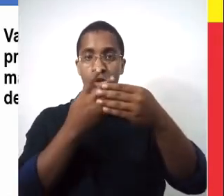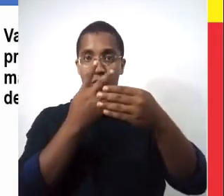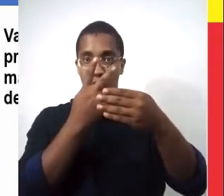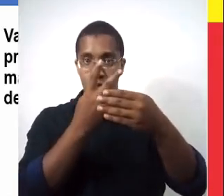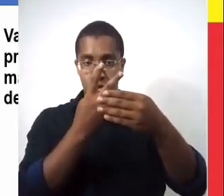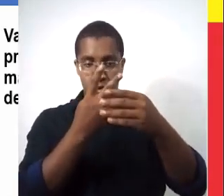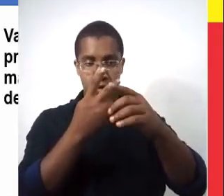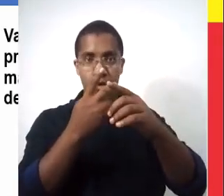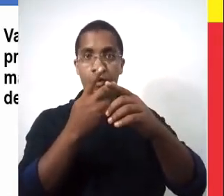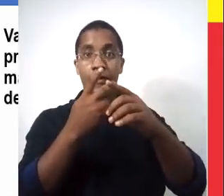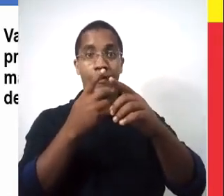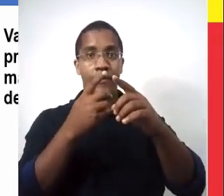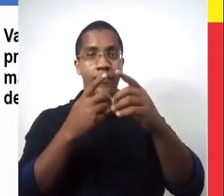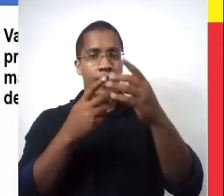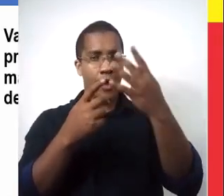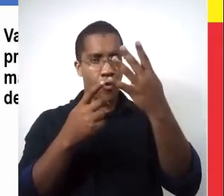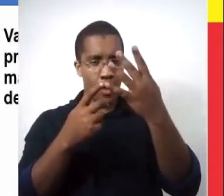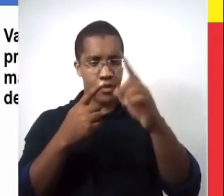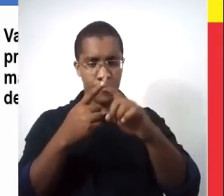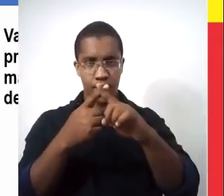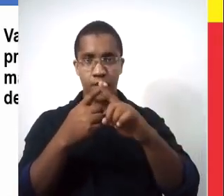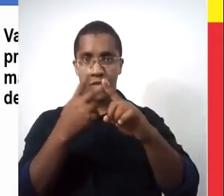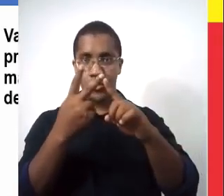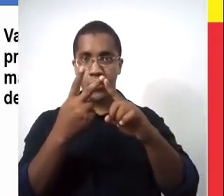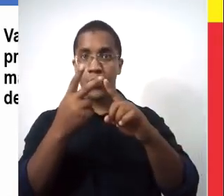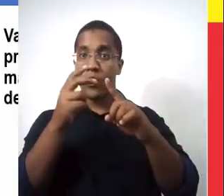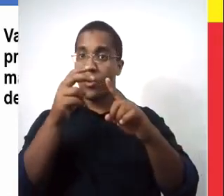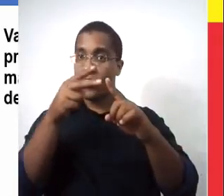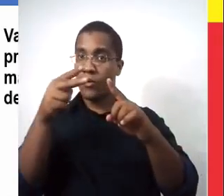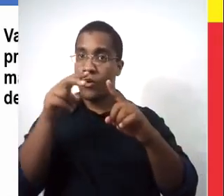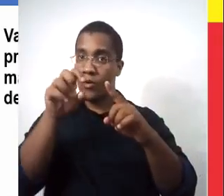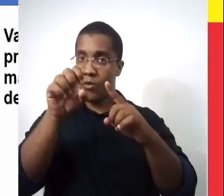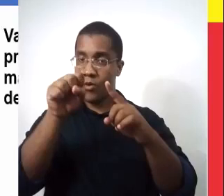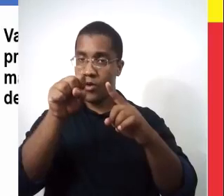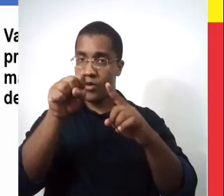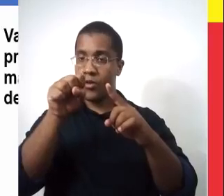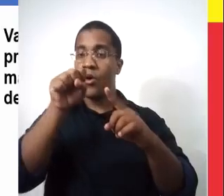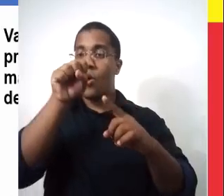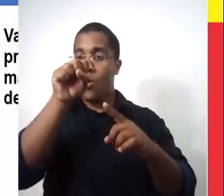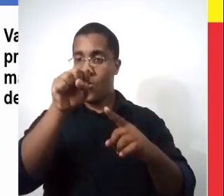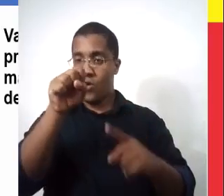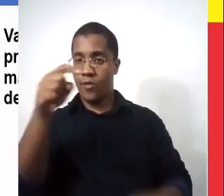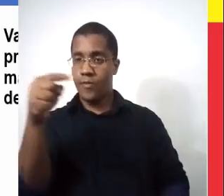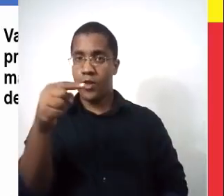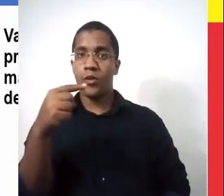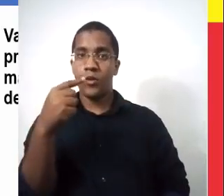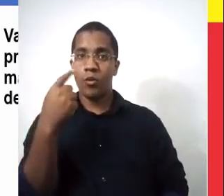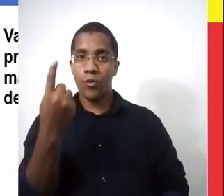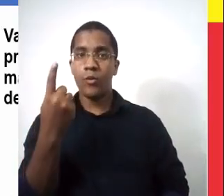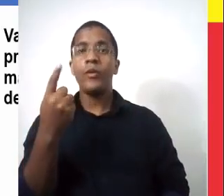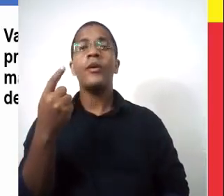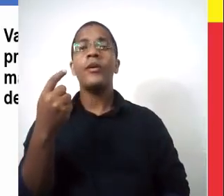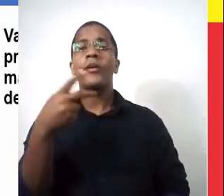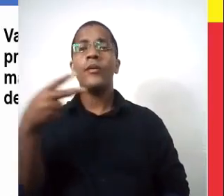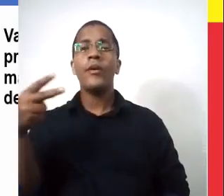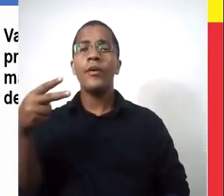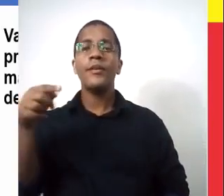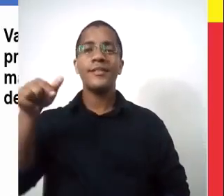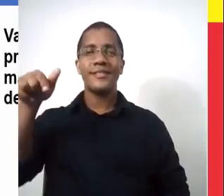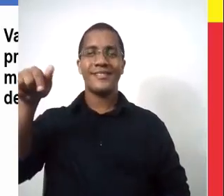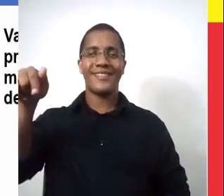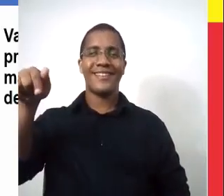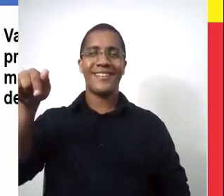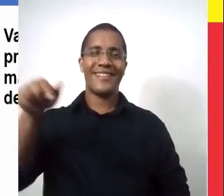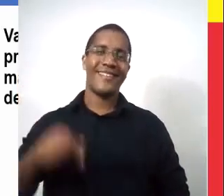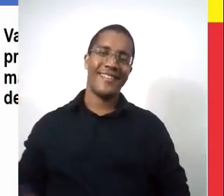4, 8. 8 menos 1 vai soltar, 8 menos 1 vai soltar 7, não menos 7, certo? Então, 8,